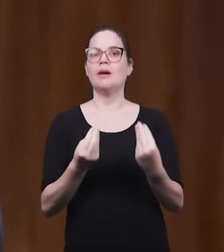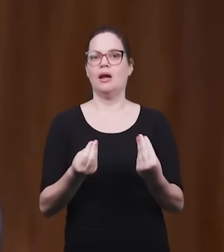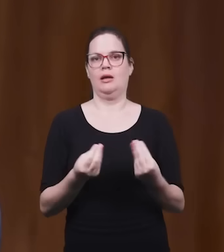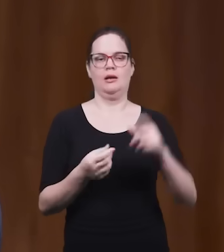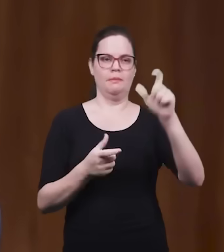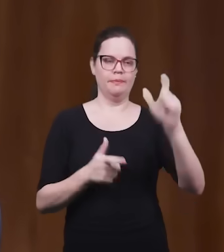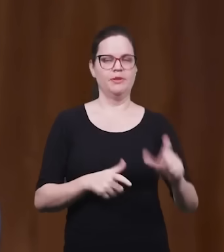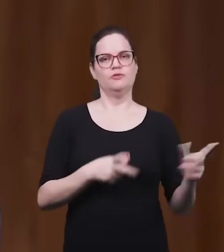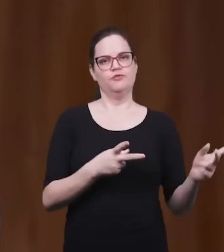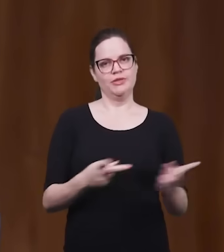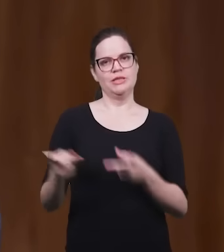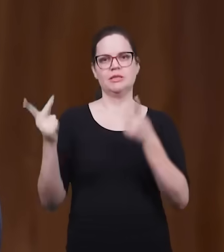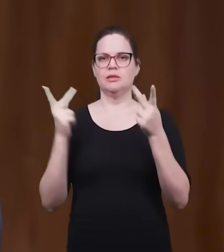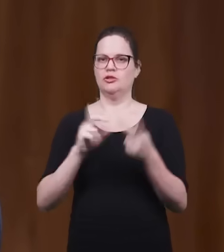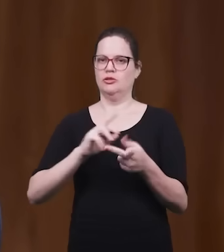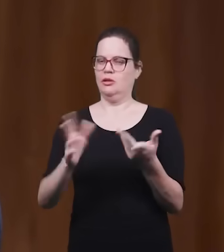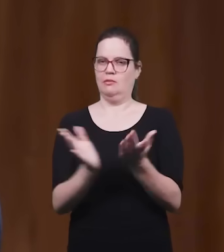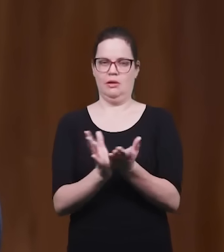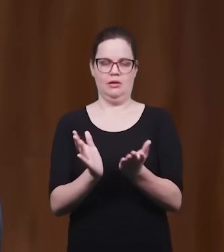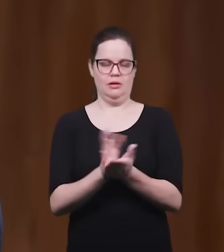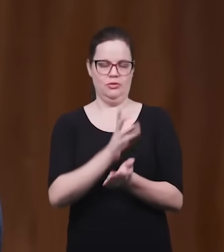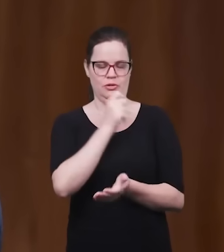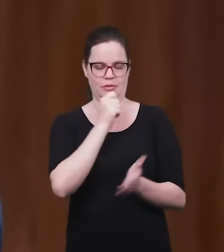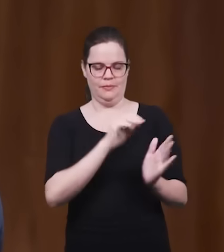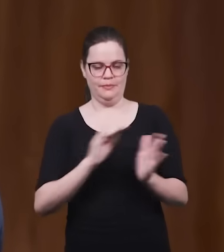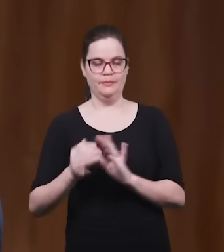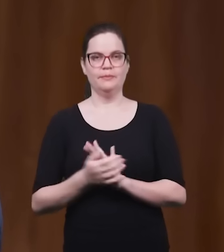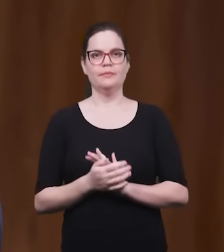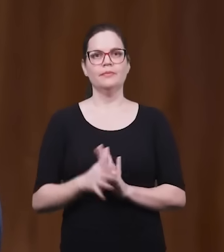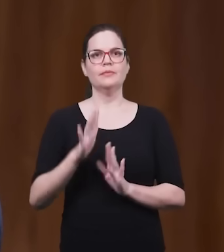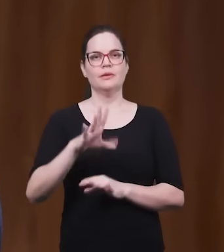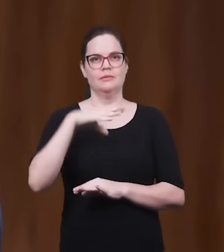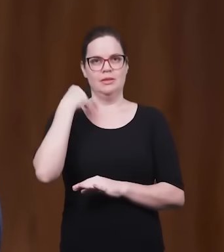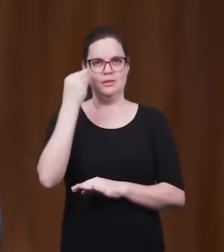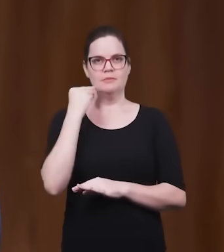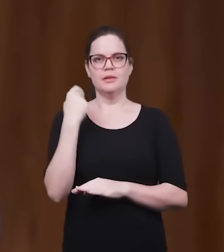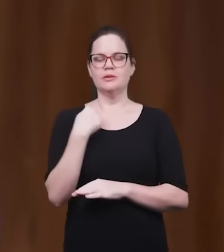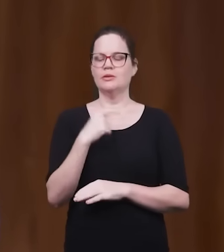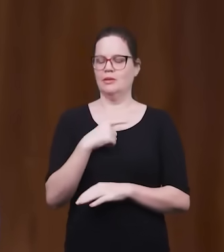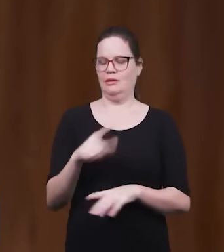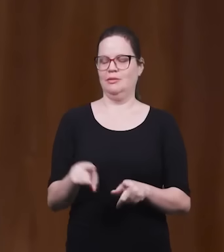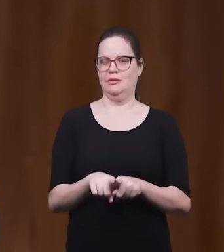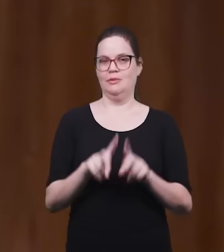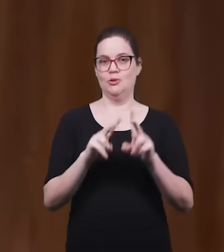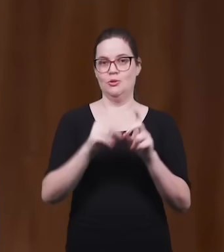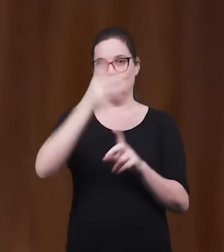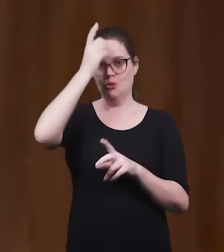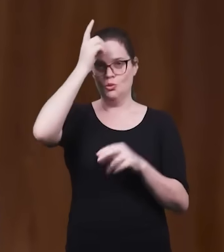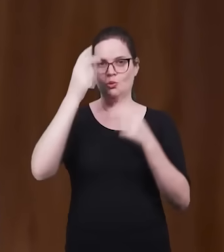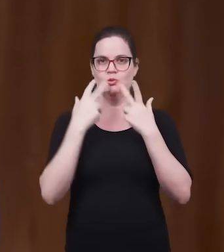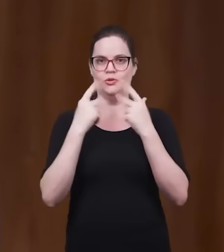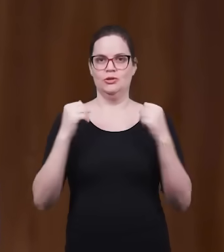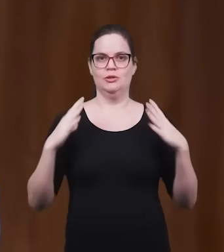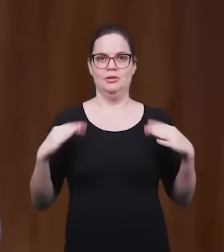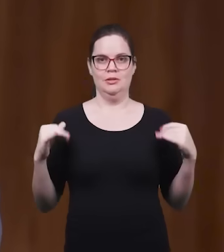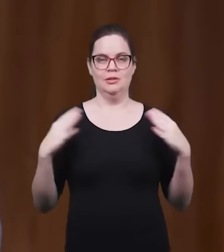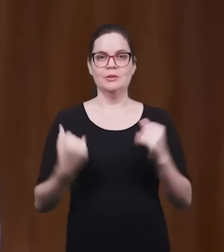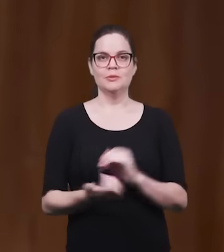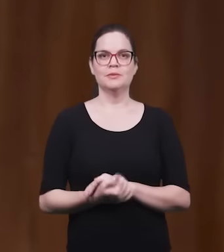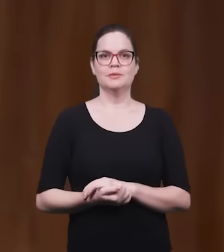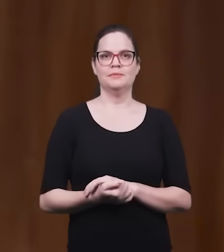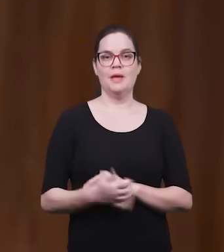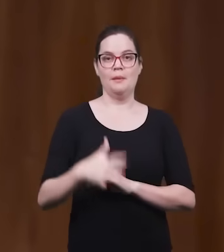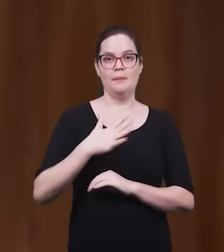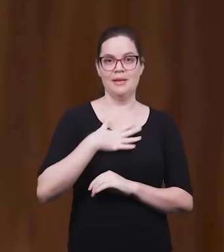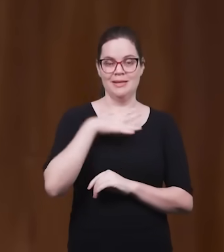você falou, eu tenho uma experiência relacionado com o dom de línguas. Acho que e a